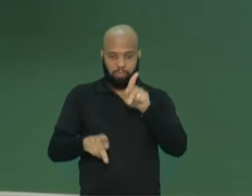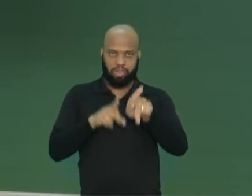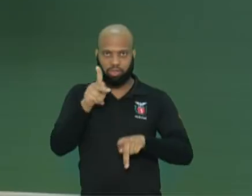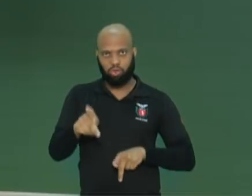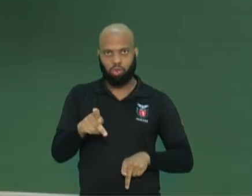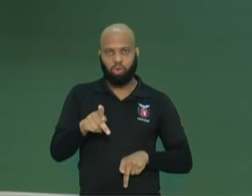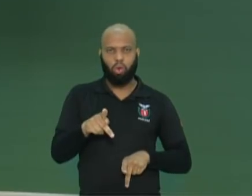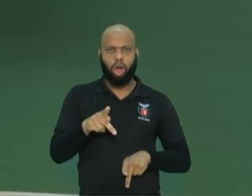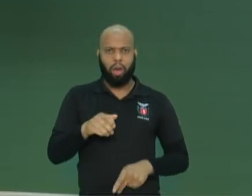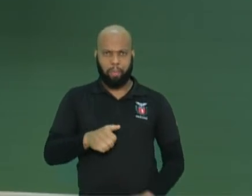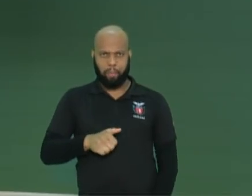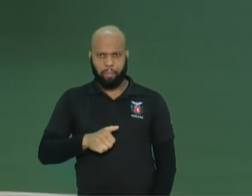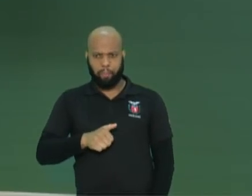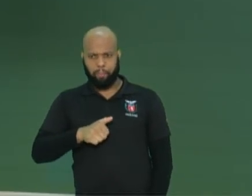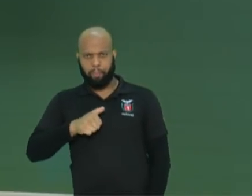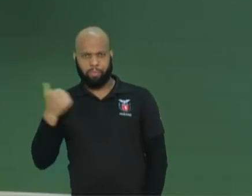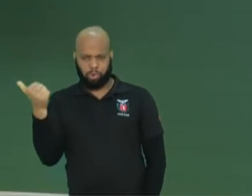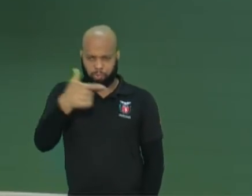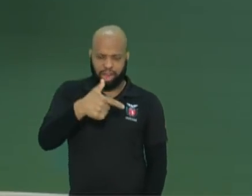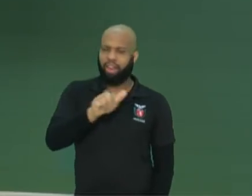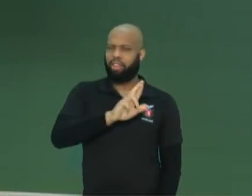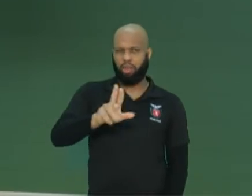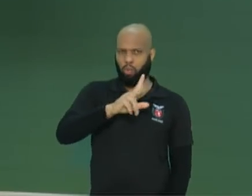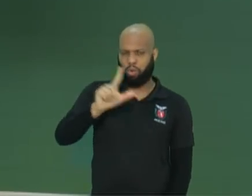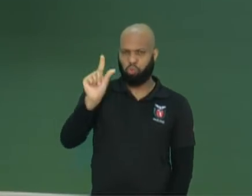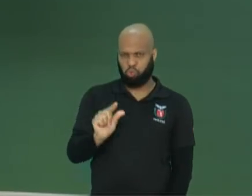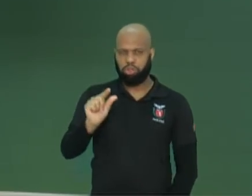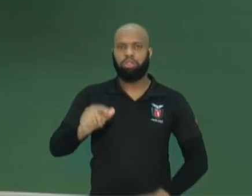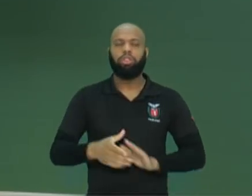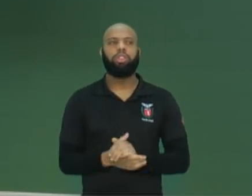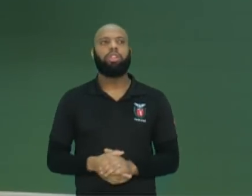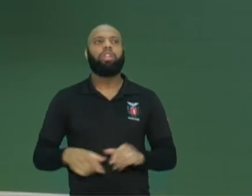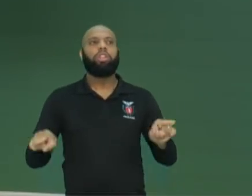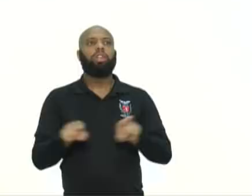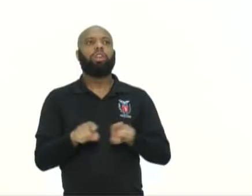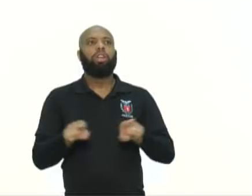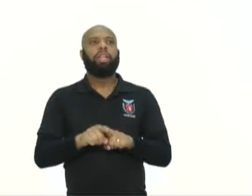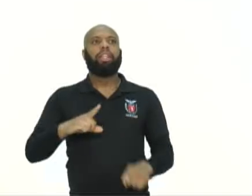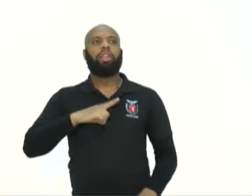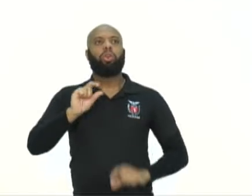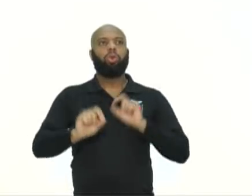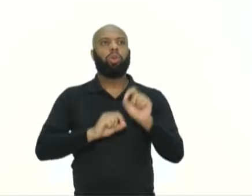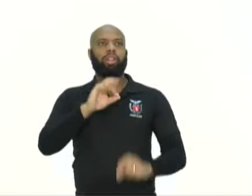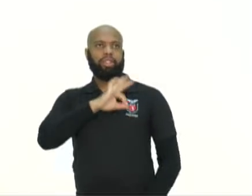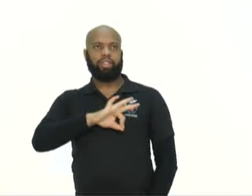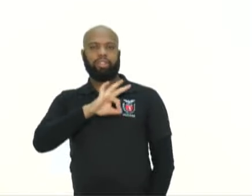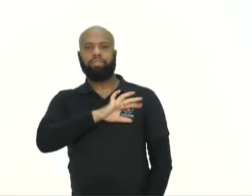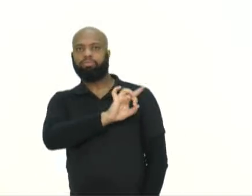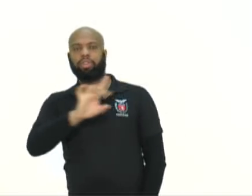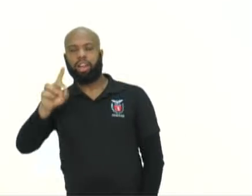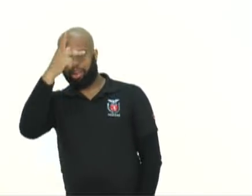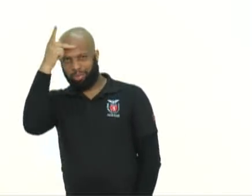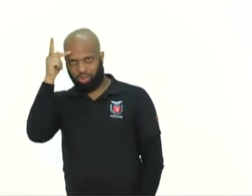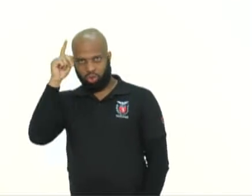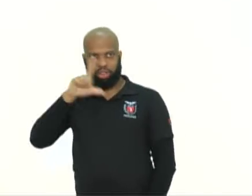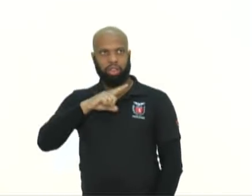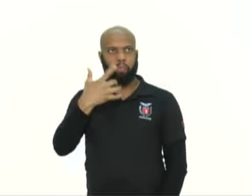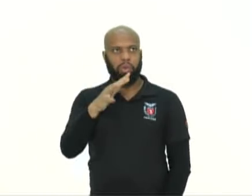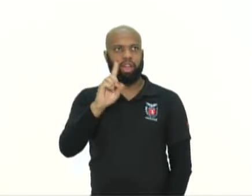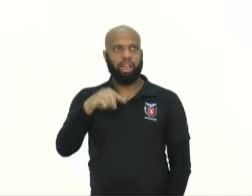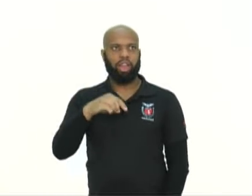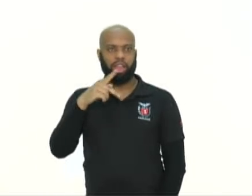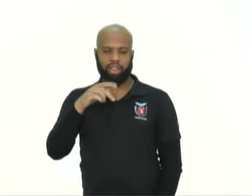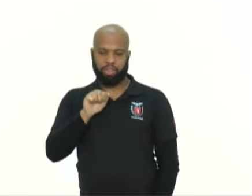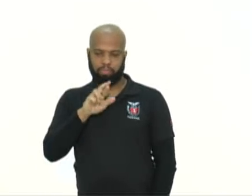não é a mais populosa, está entre as menos populosas, né? A renda, o rendimento per capita ali, lembra que nós falamos do termo